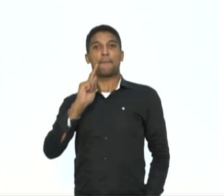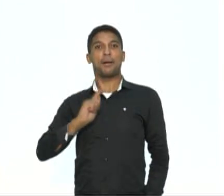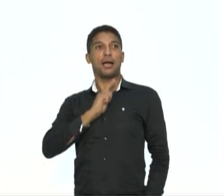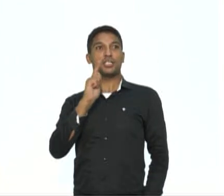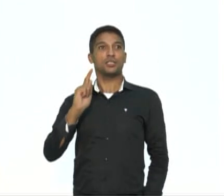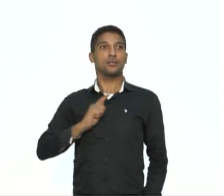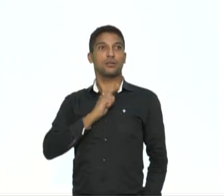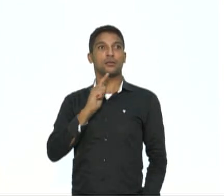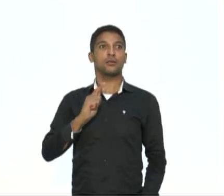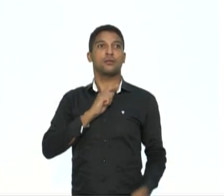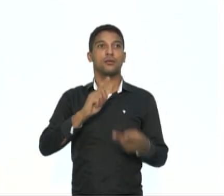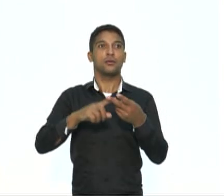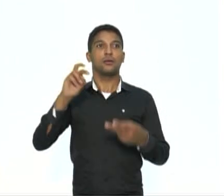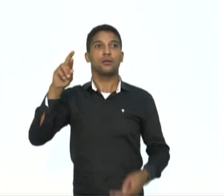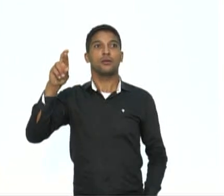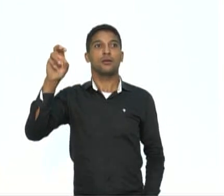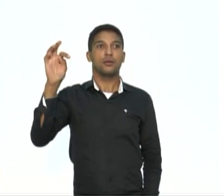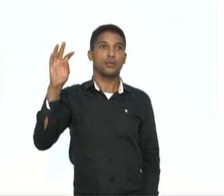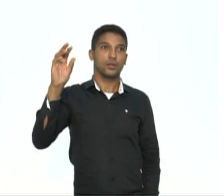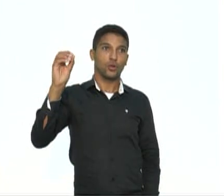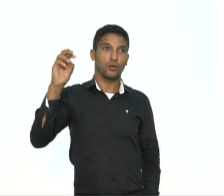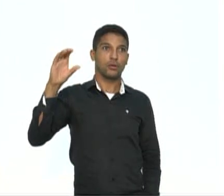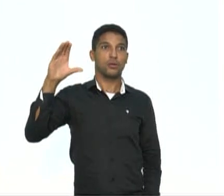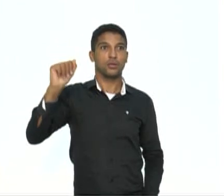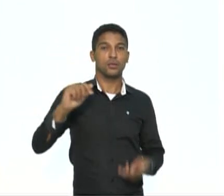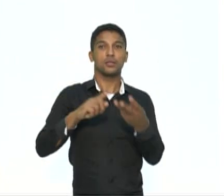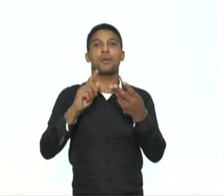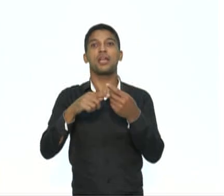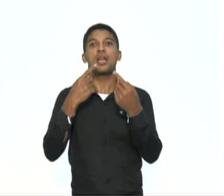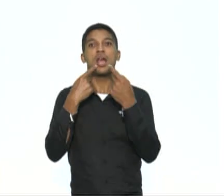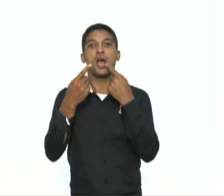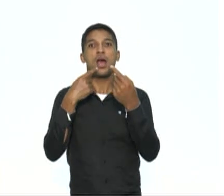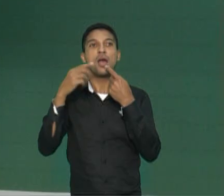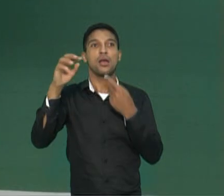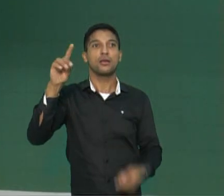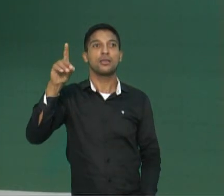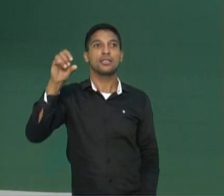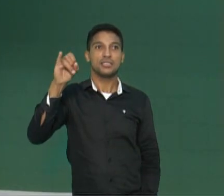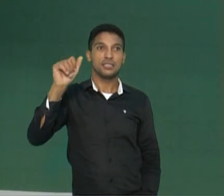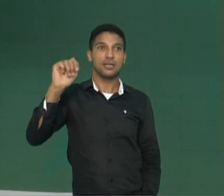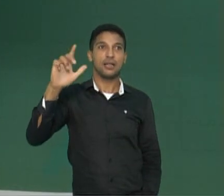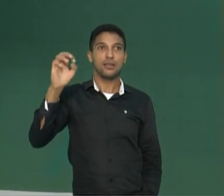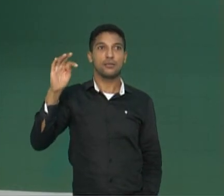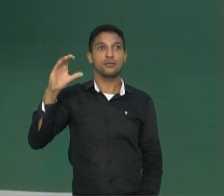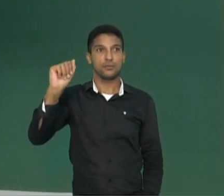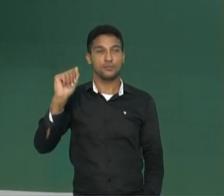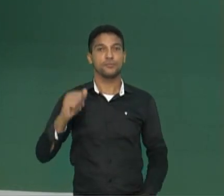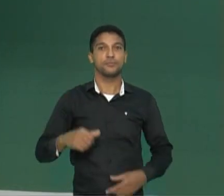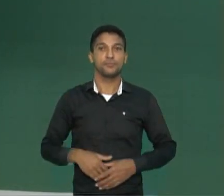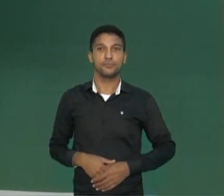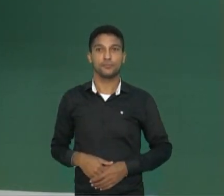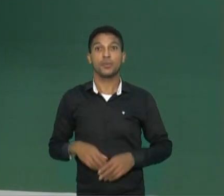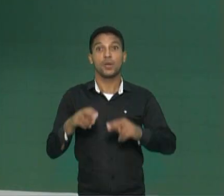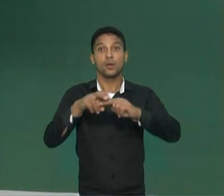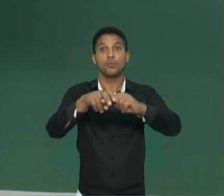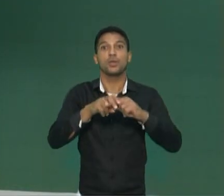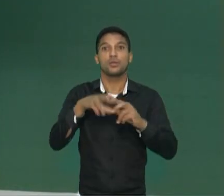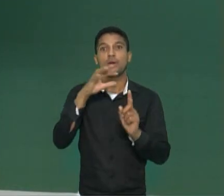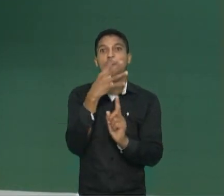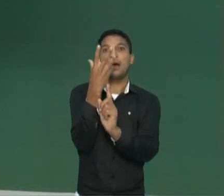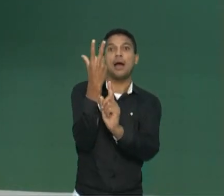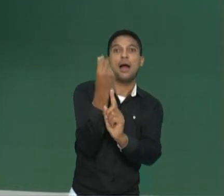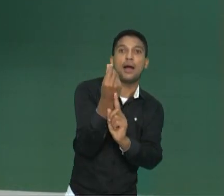era o ensino científico, que é a aritmética, geometria, astronomia e música. Então, as arquiteturas da arte carolíngia, ela vai ser uma mistura de tudo que a